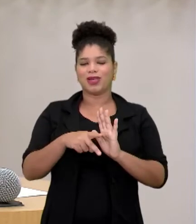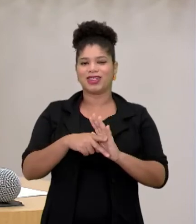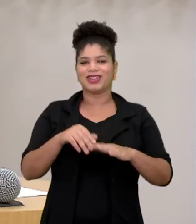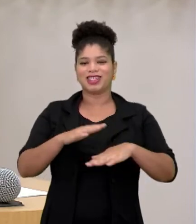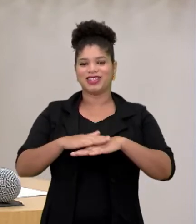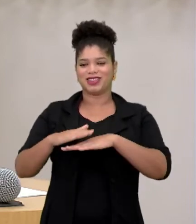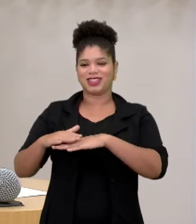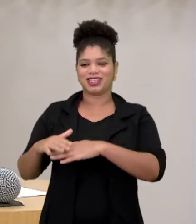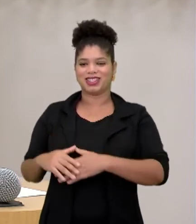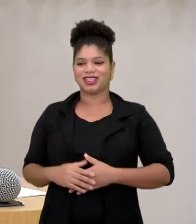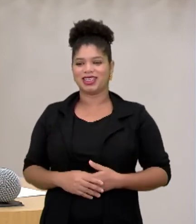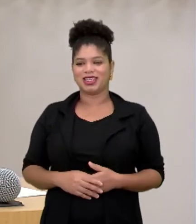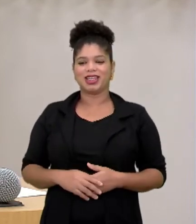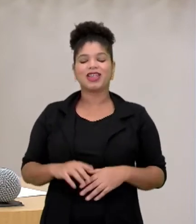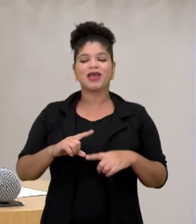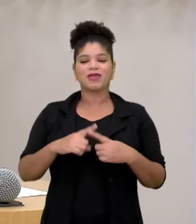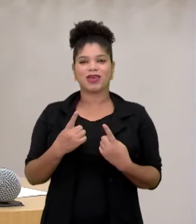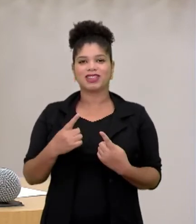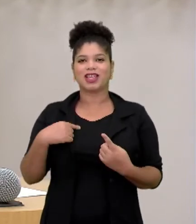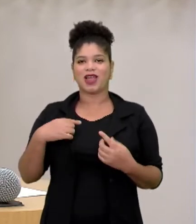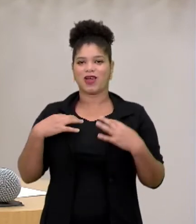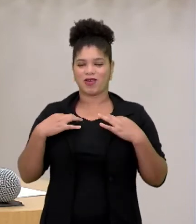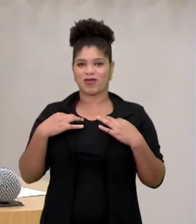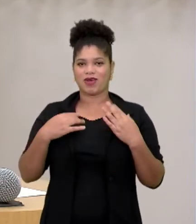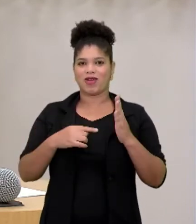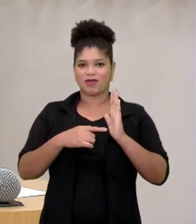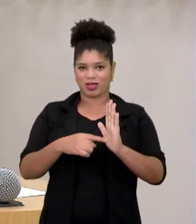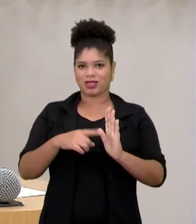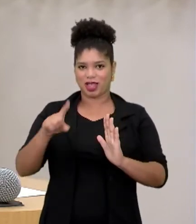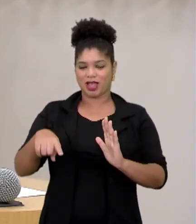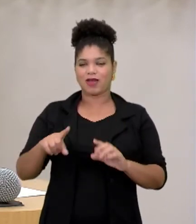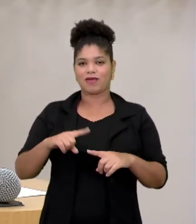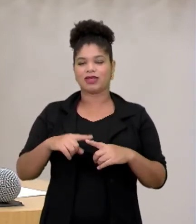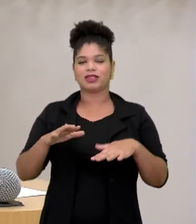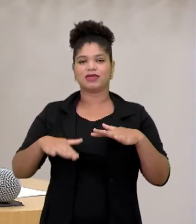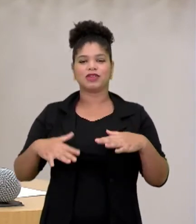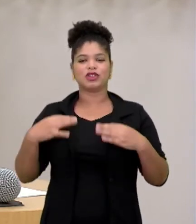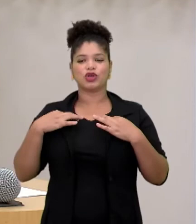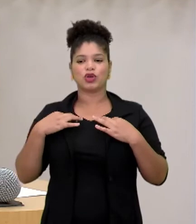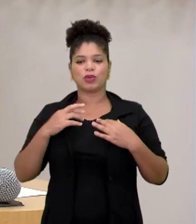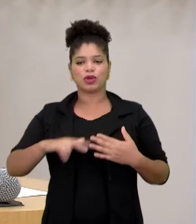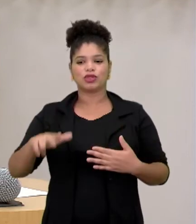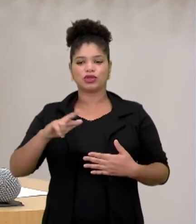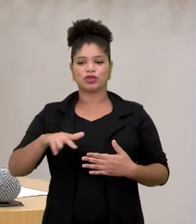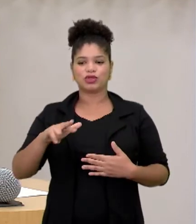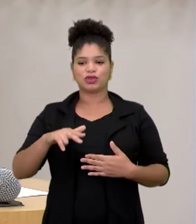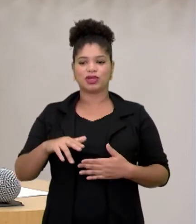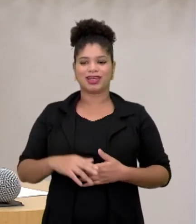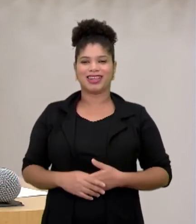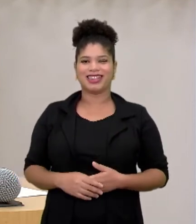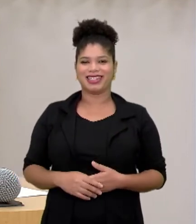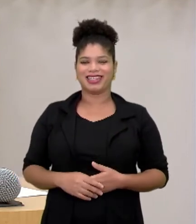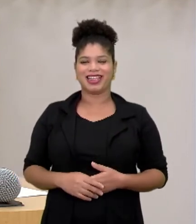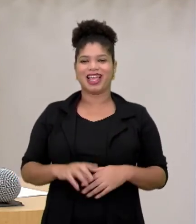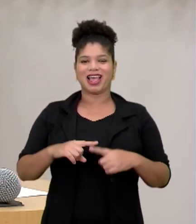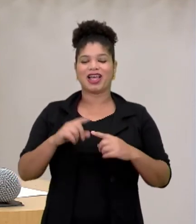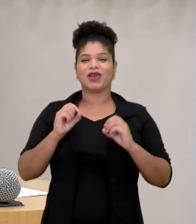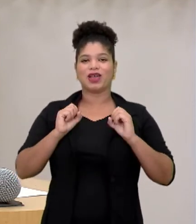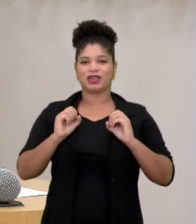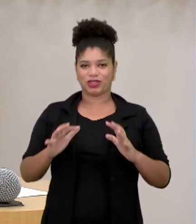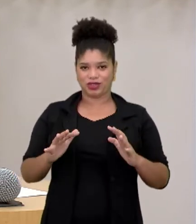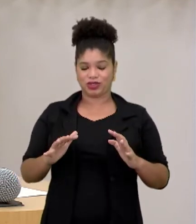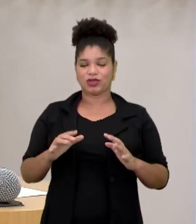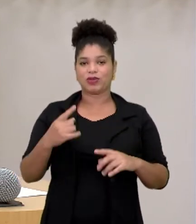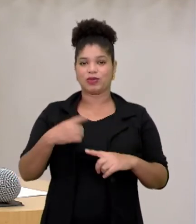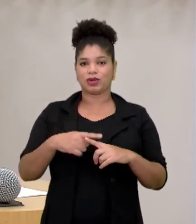parece necessário, não mostra muito a roupa, né? Mostra uma pessoa se vestindo, mas não mostra mesmo mesmo a roupa, mostra mais a atitude. É quando a